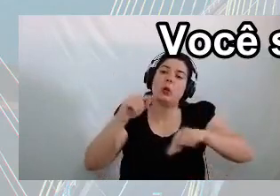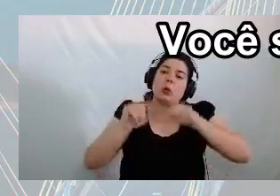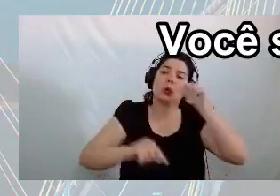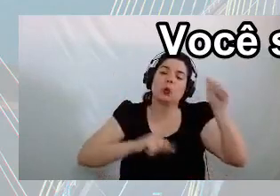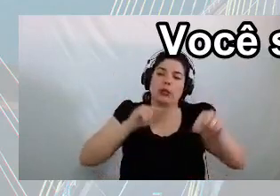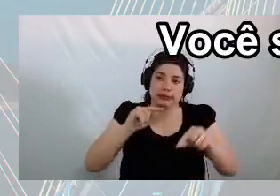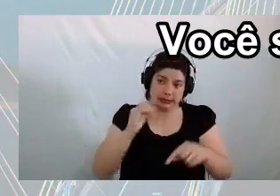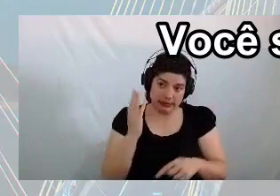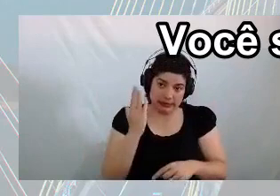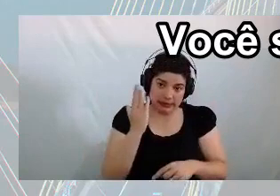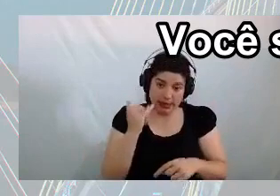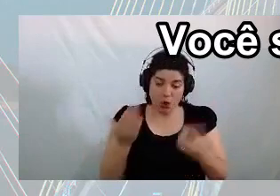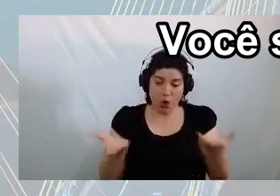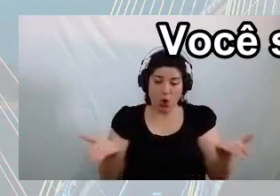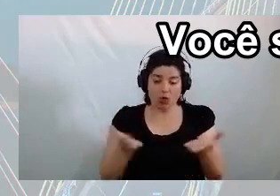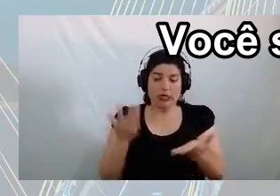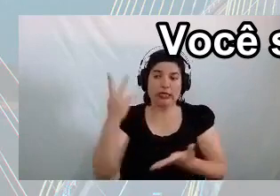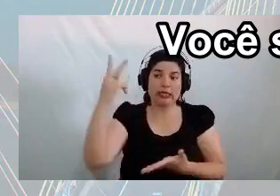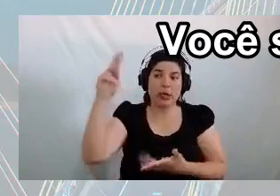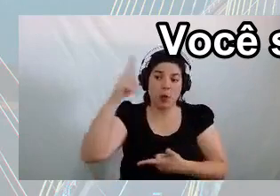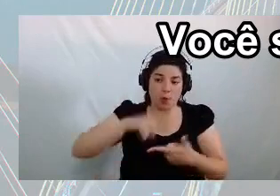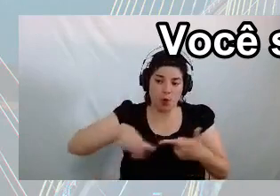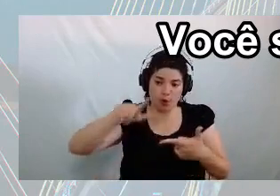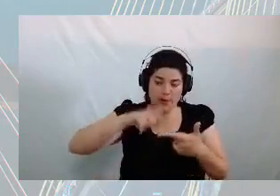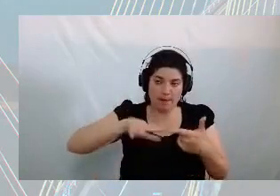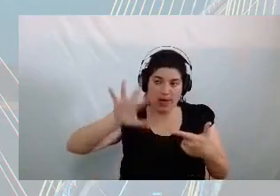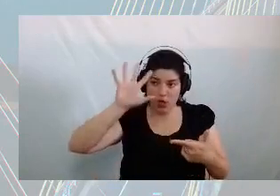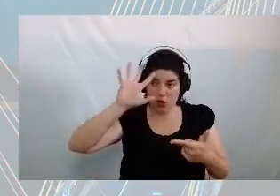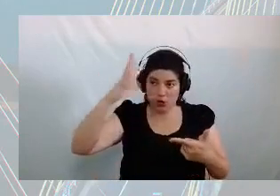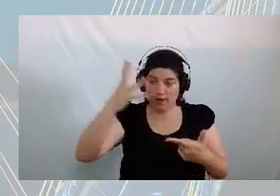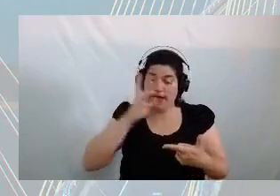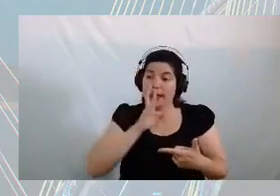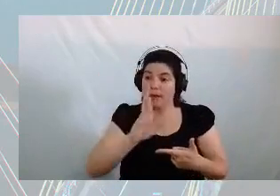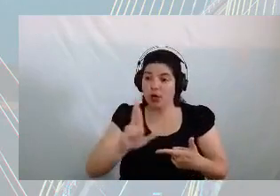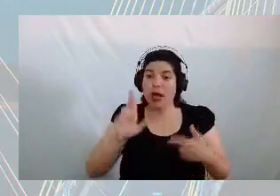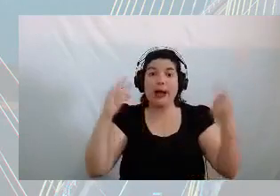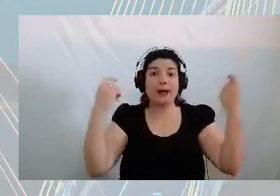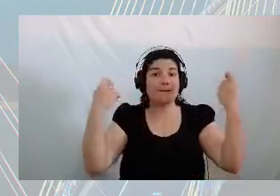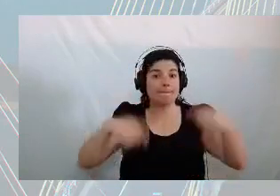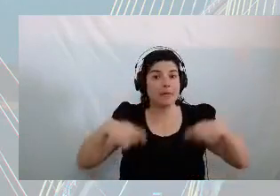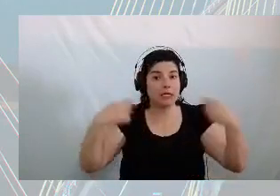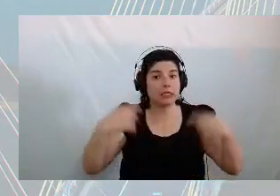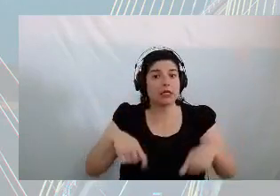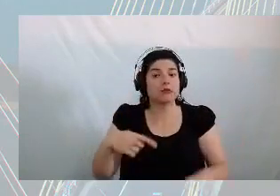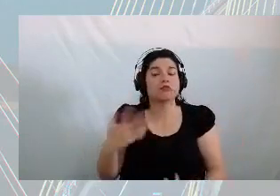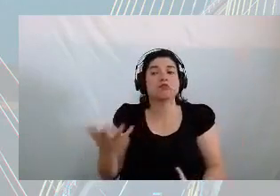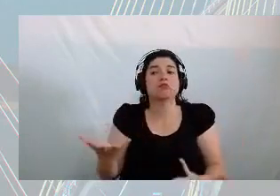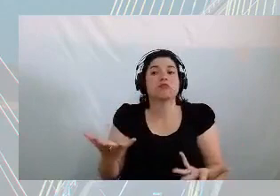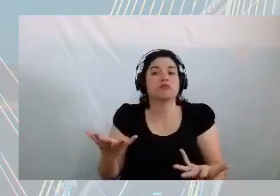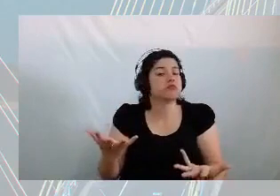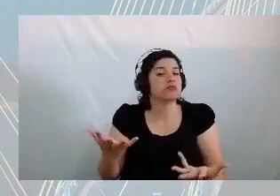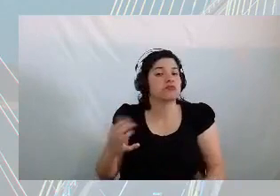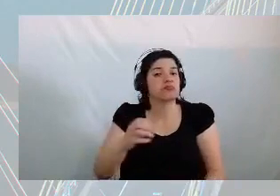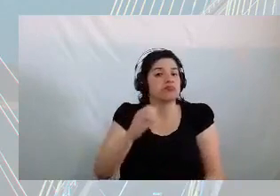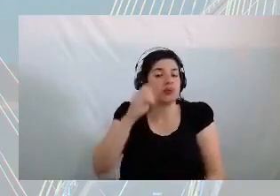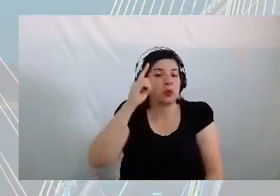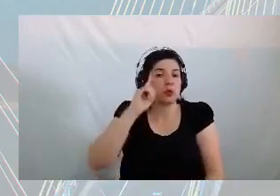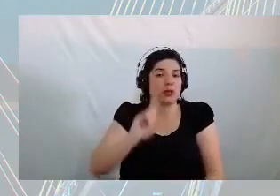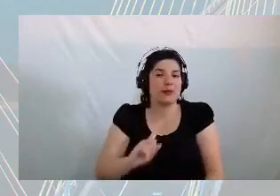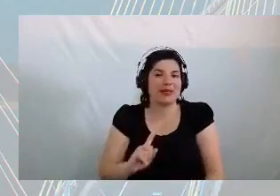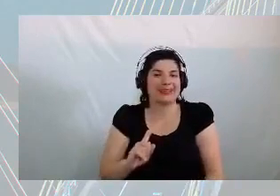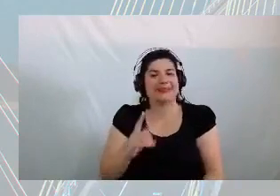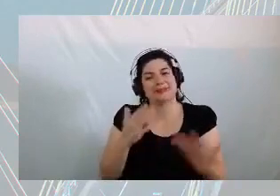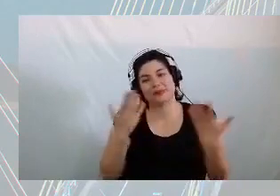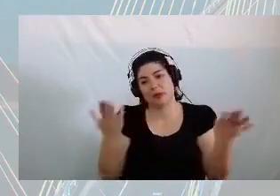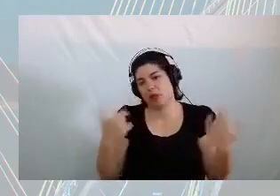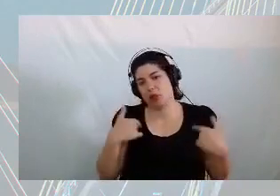quais são hoje os problemas que você precisa de resposta para atingir a tua visão? Ele não sabia. Então, naturalmente, eu não sei